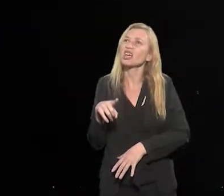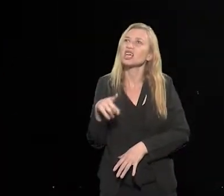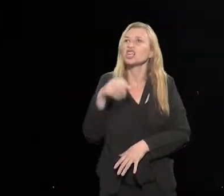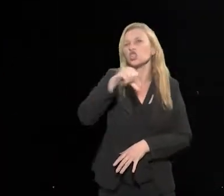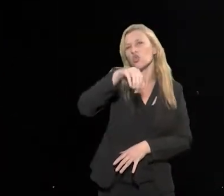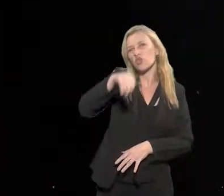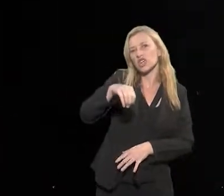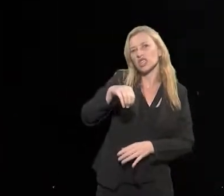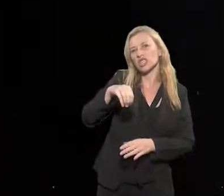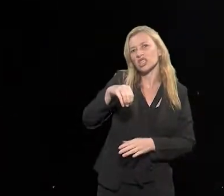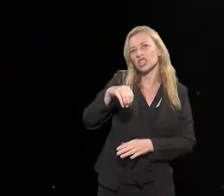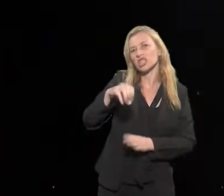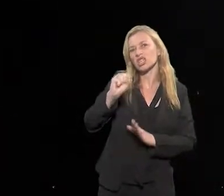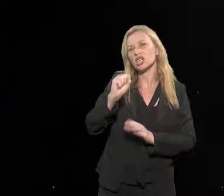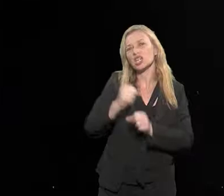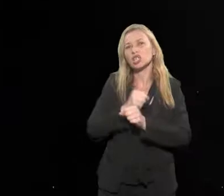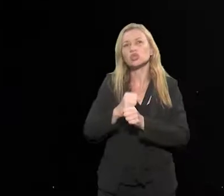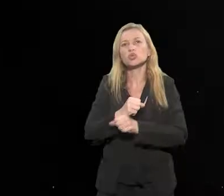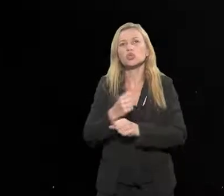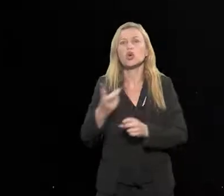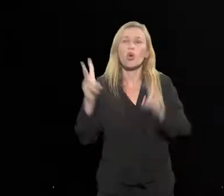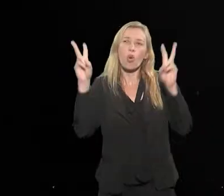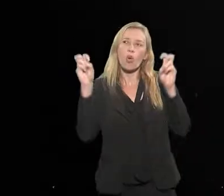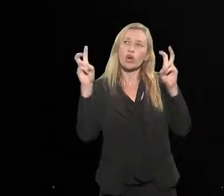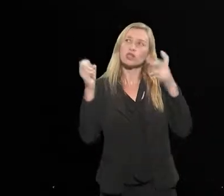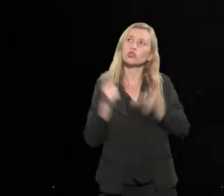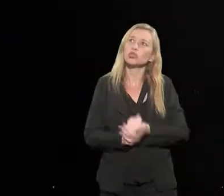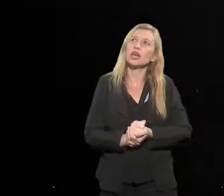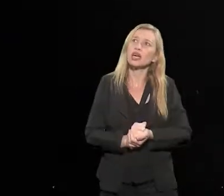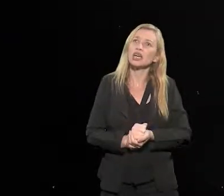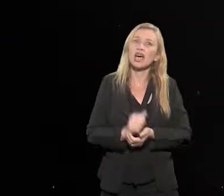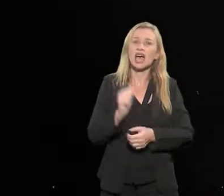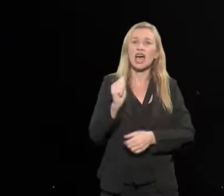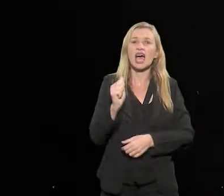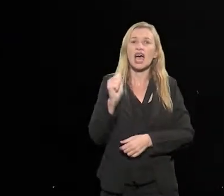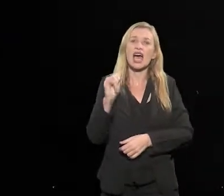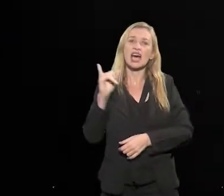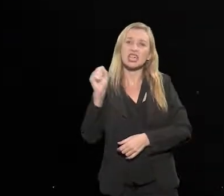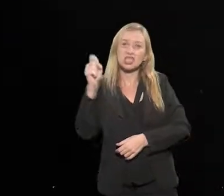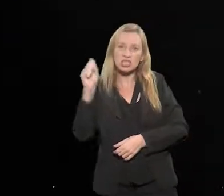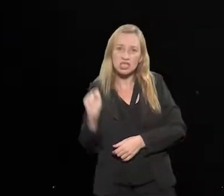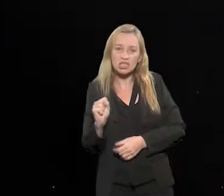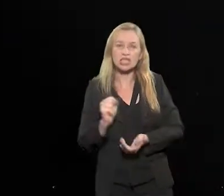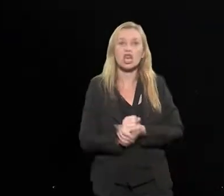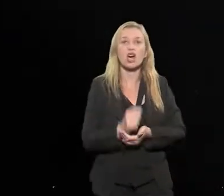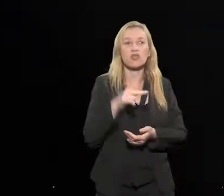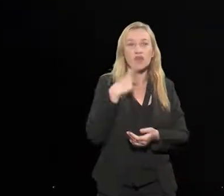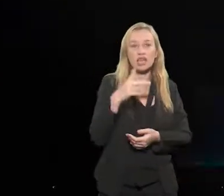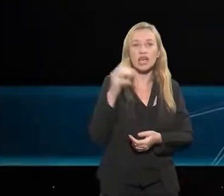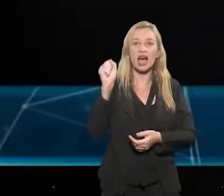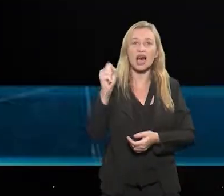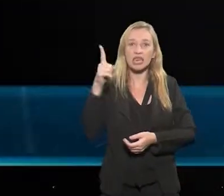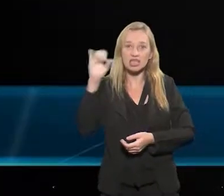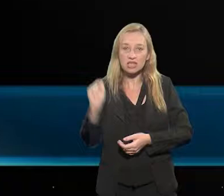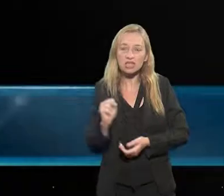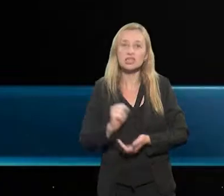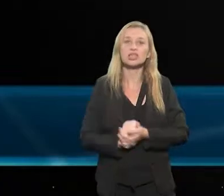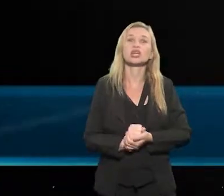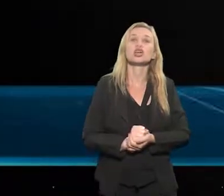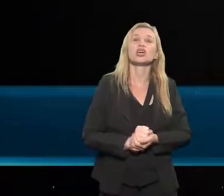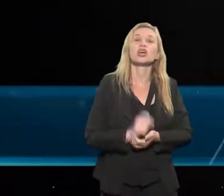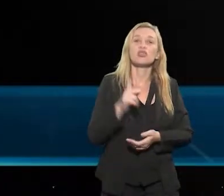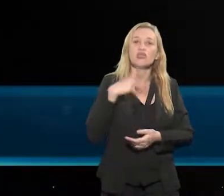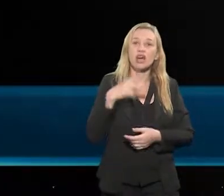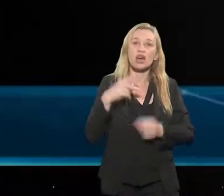era, década de 90 ali, estava muito alto a questão da AIDS. Então eu fiz um rap chamado Rap da